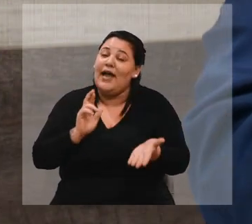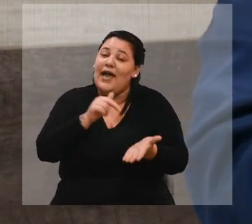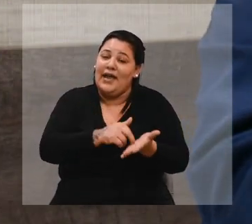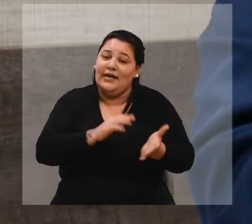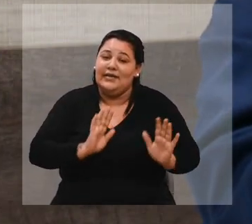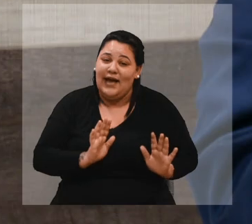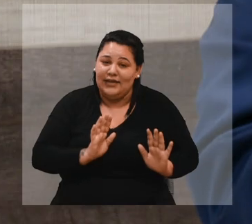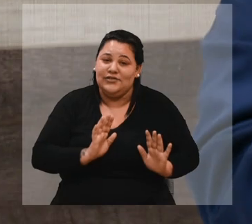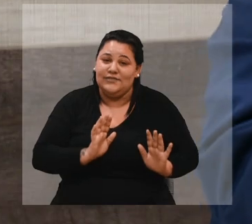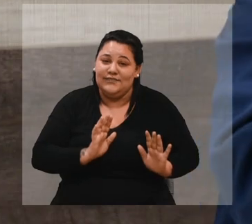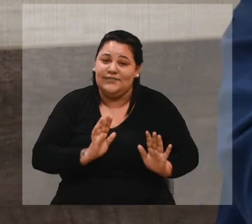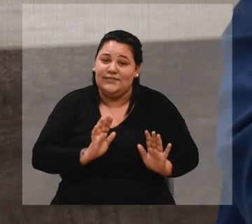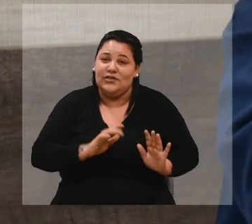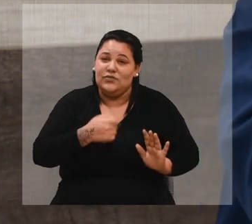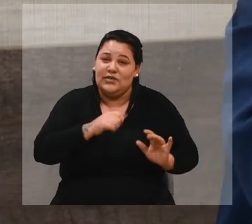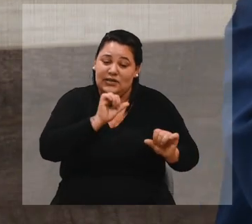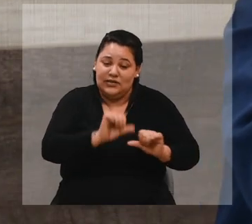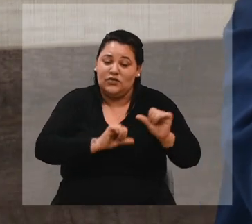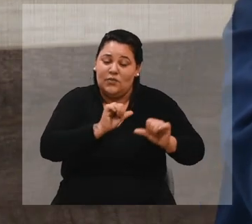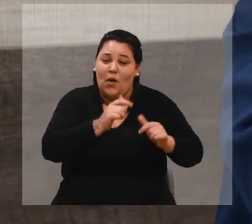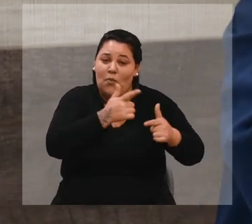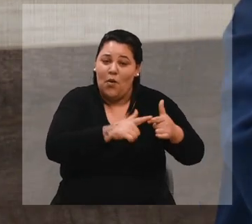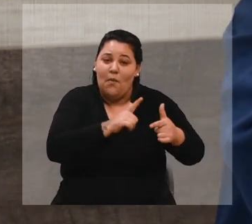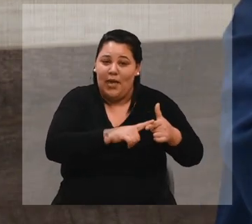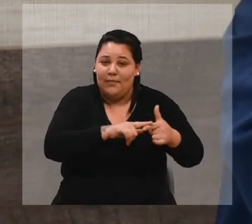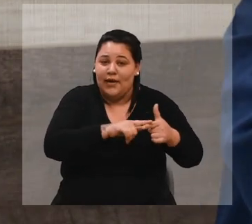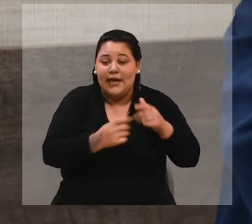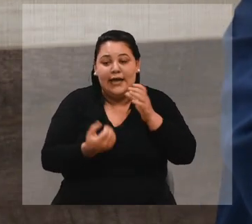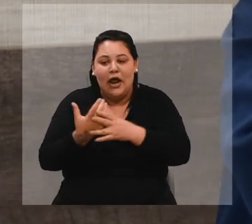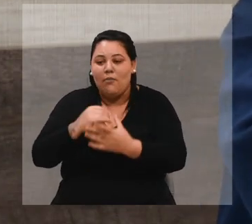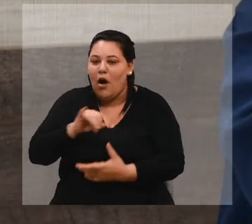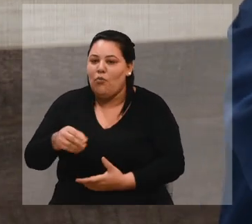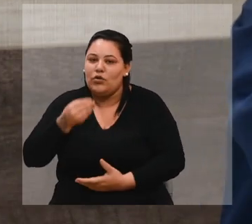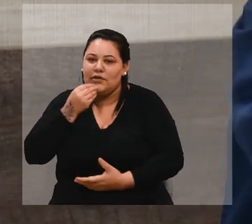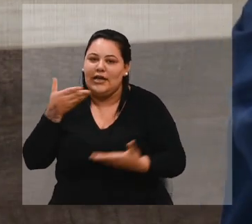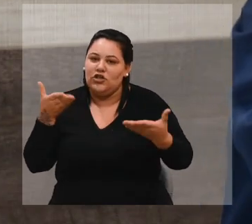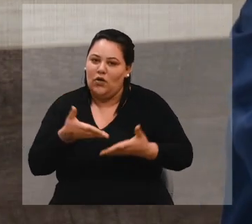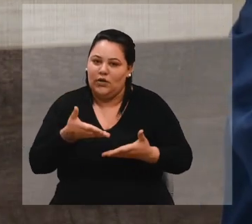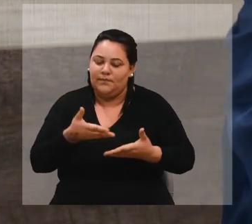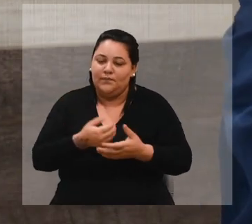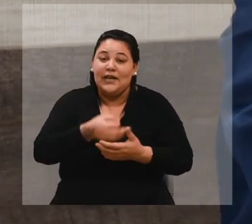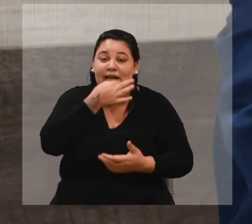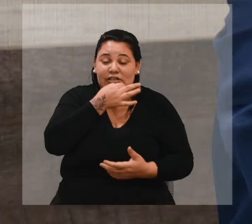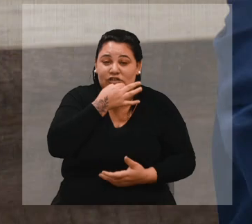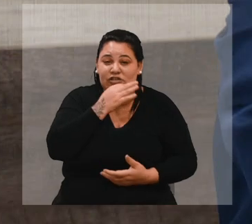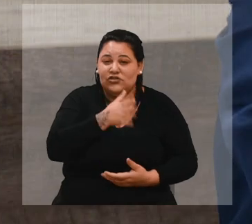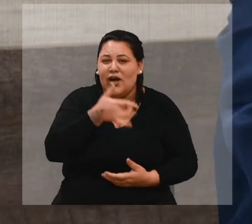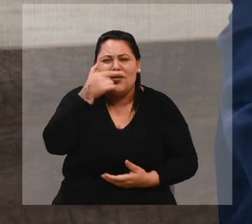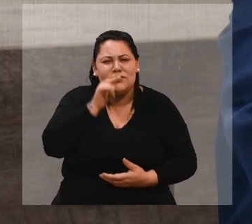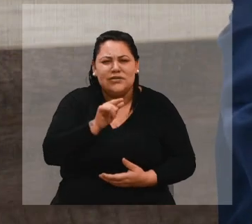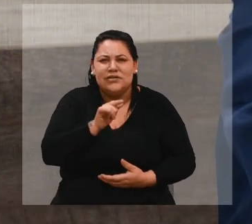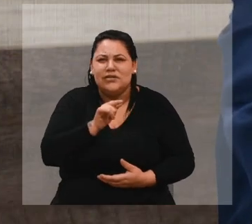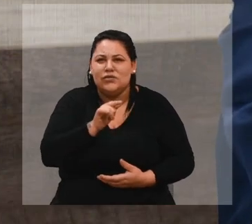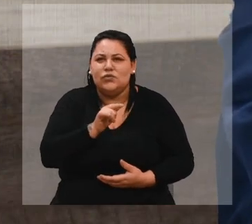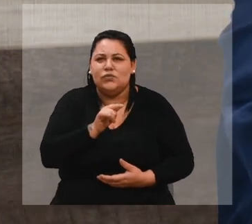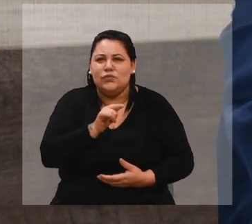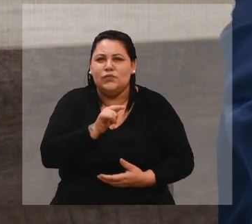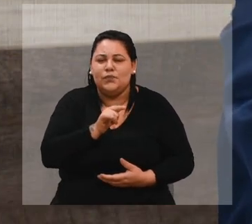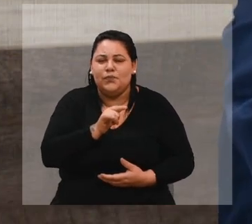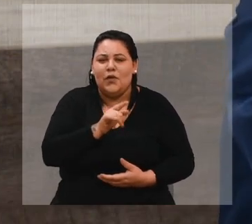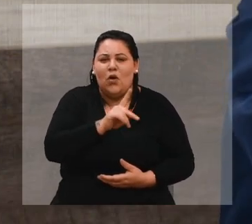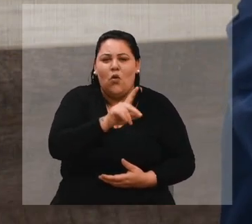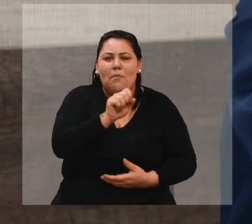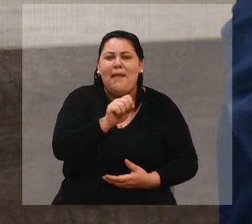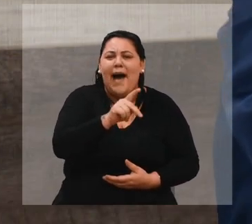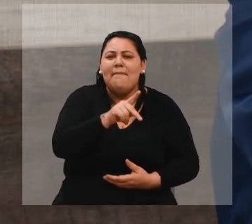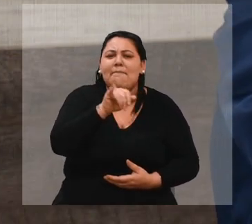vira CRI. É assim que a gente transforma um problema numa oportunidade. Caxias do Sul já conseguiu um instrumento chamado